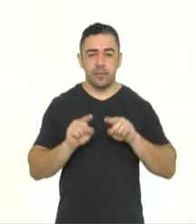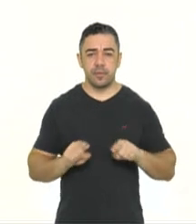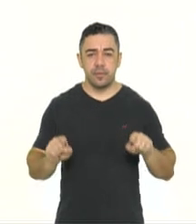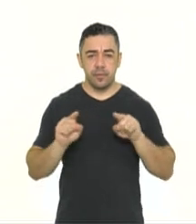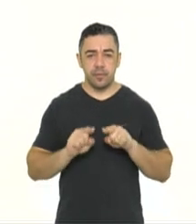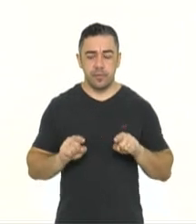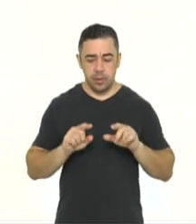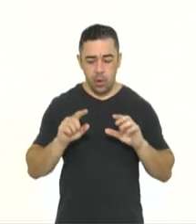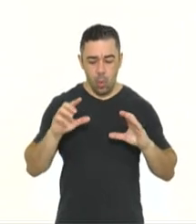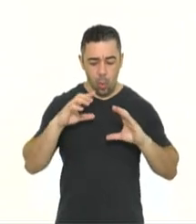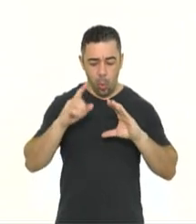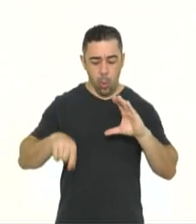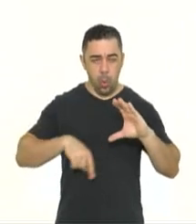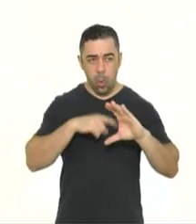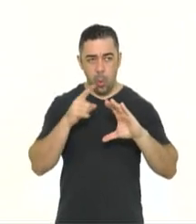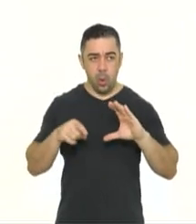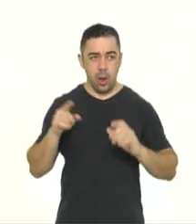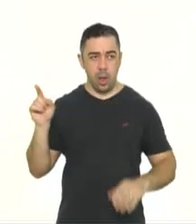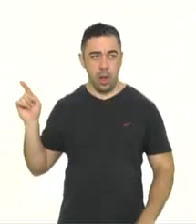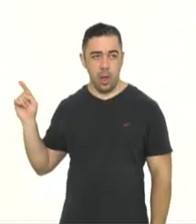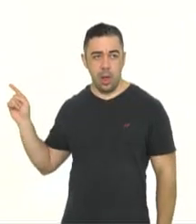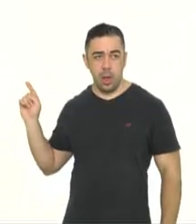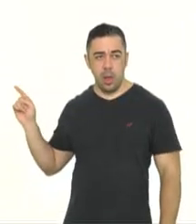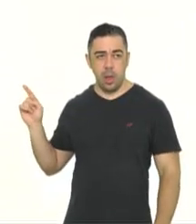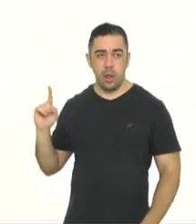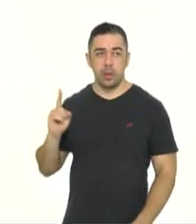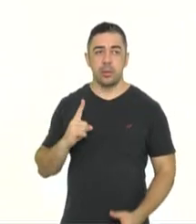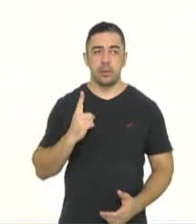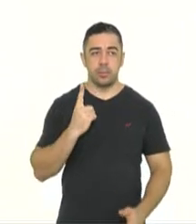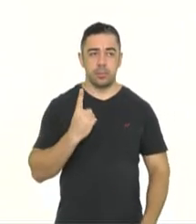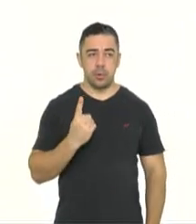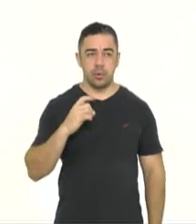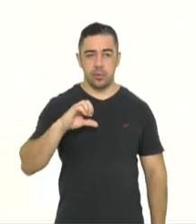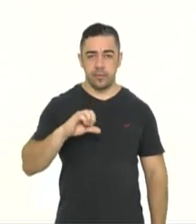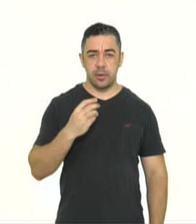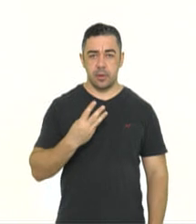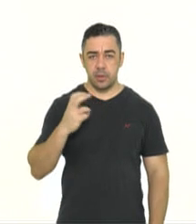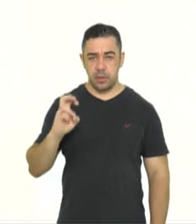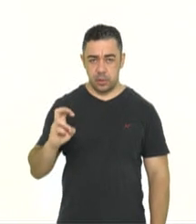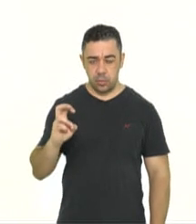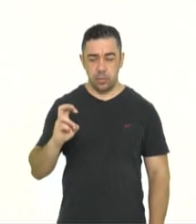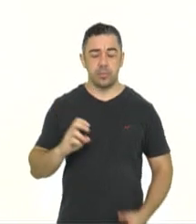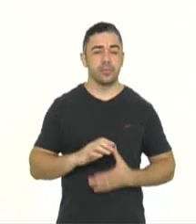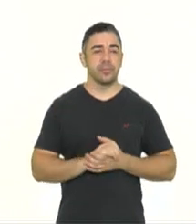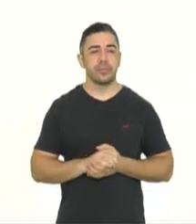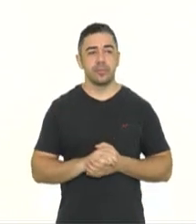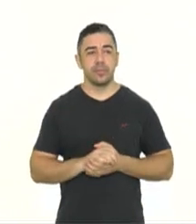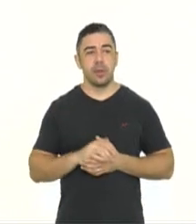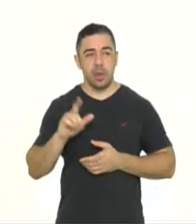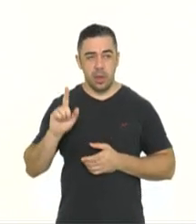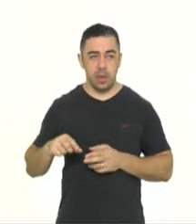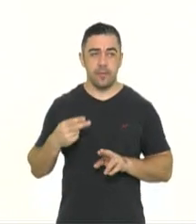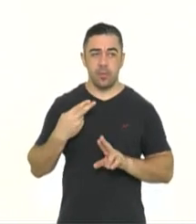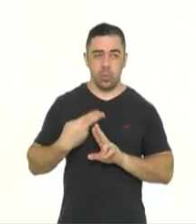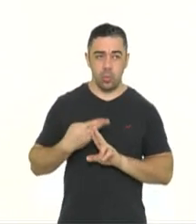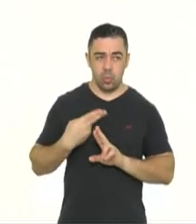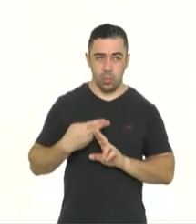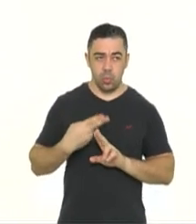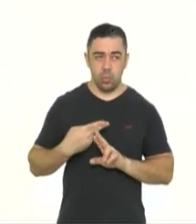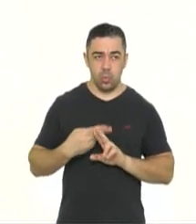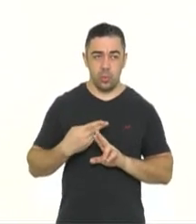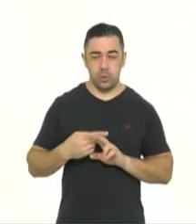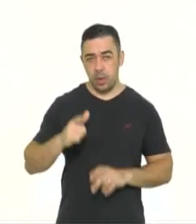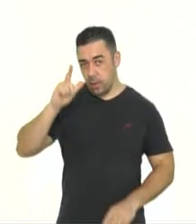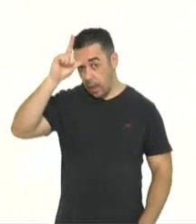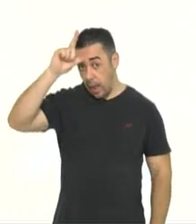em rolo. É esse aparelhinho ali com a data de 1935 e ele foi usado pela